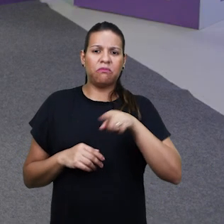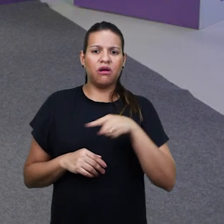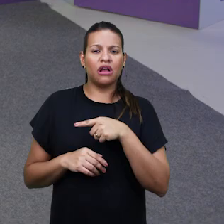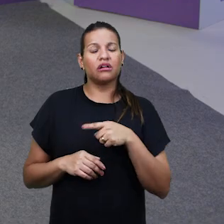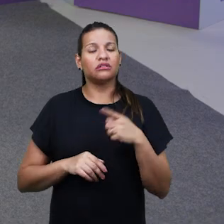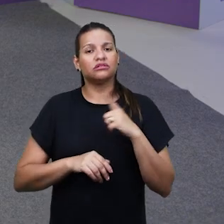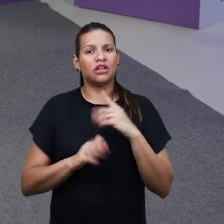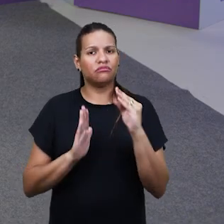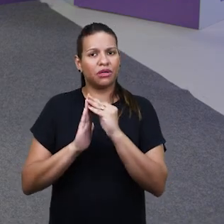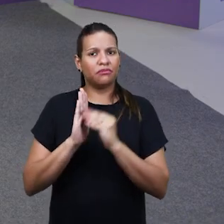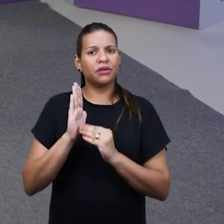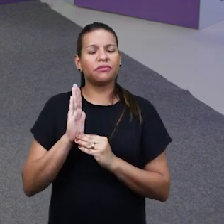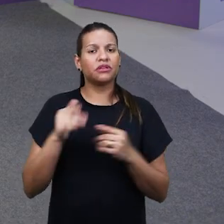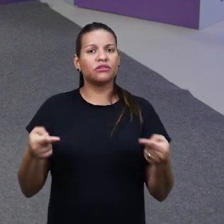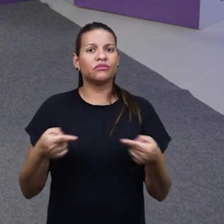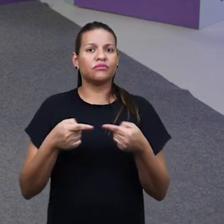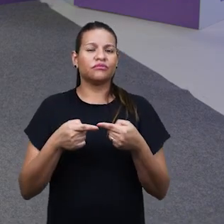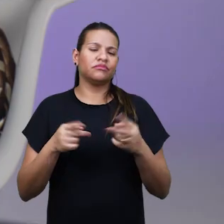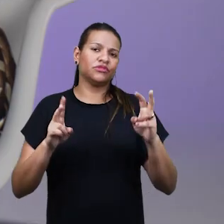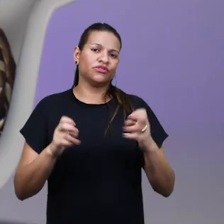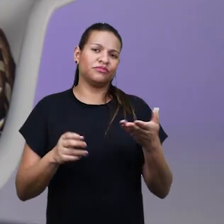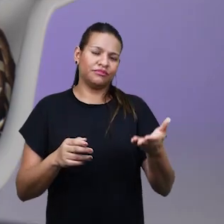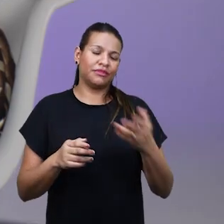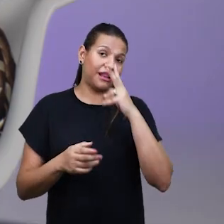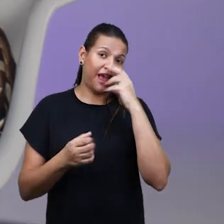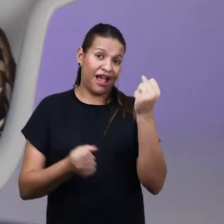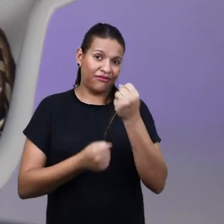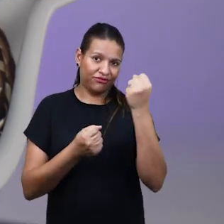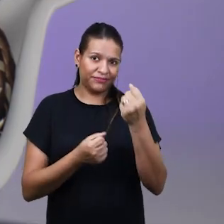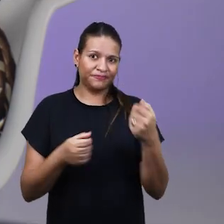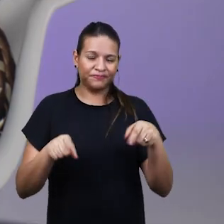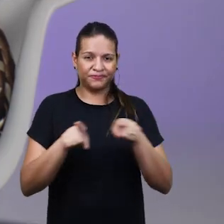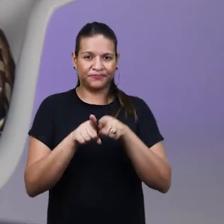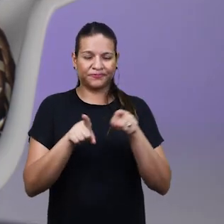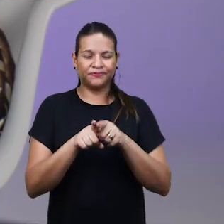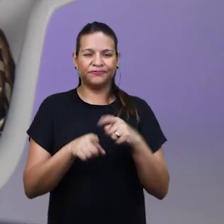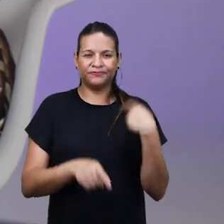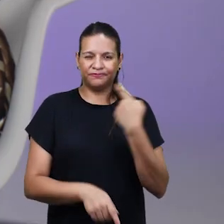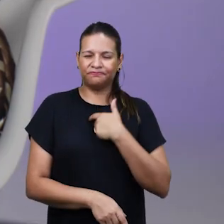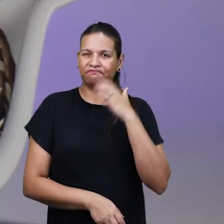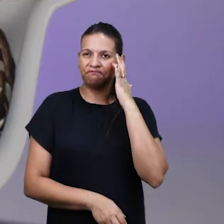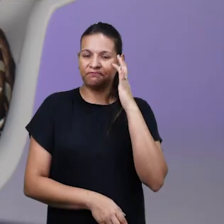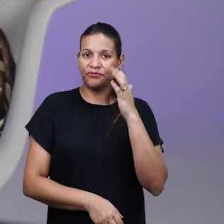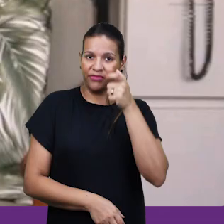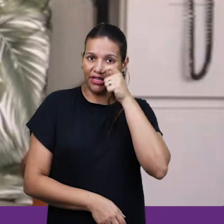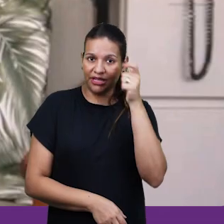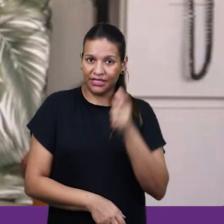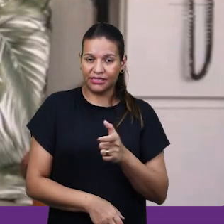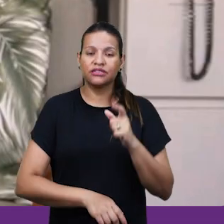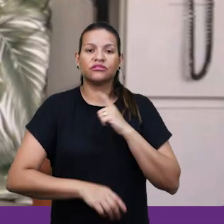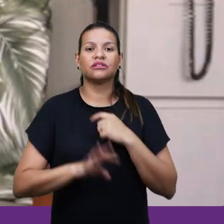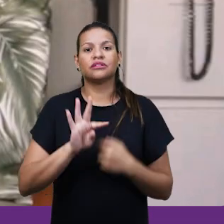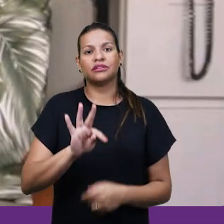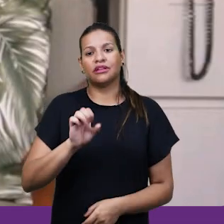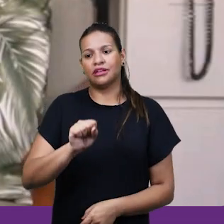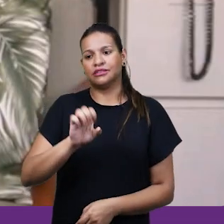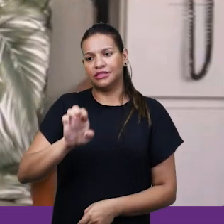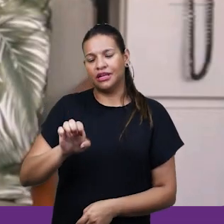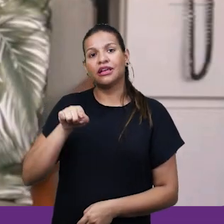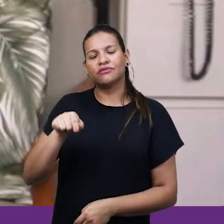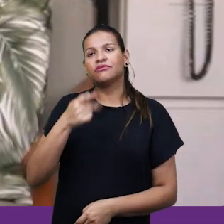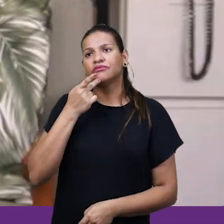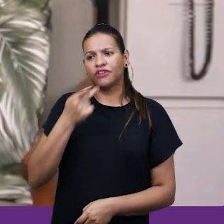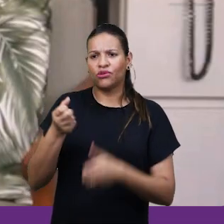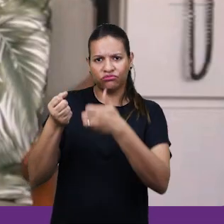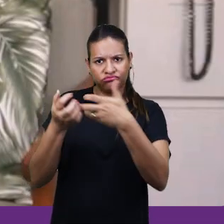realmente condizentes com essa gravidade. E é interessante também, Camila, que as resoluções do TSE, que você bem mencionou,